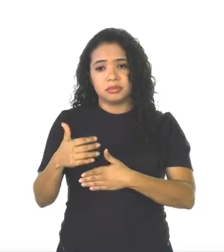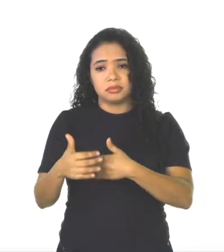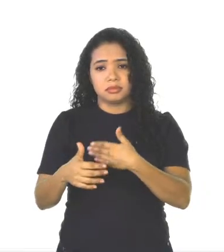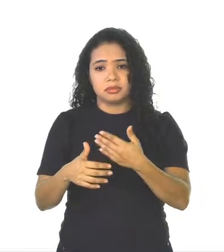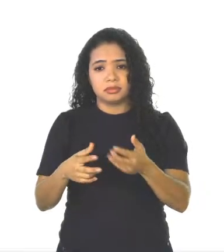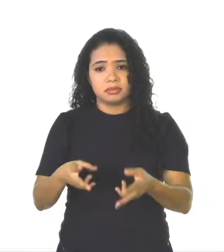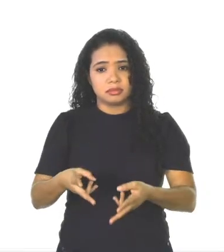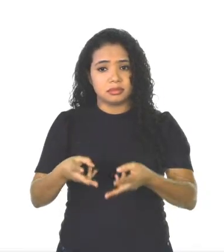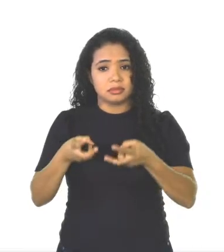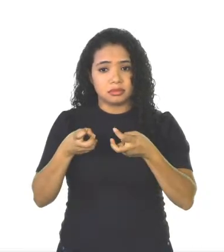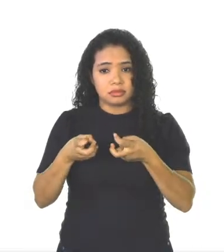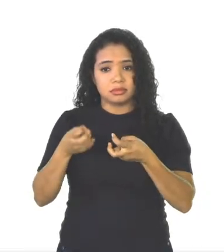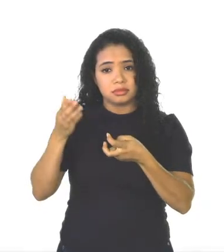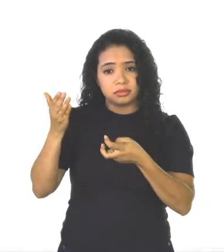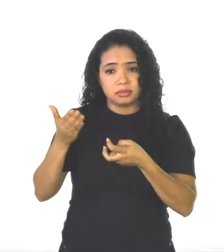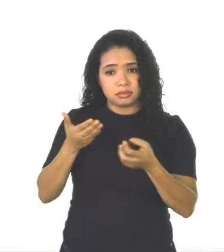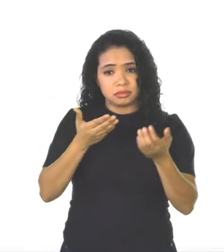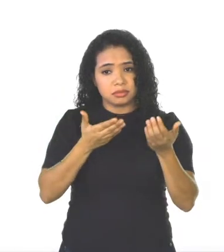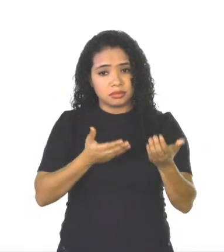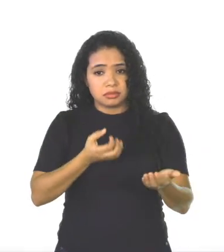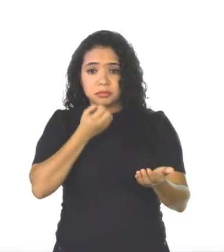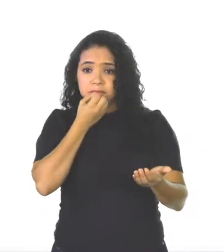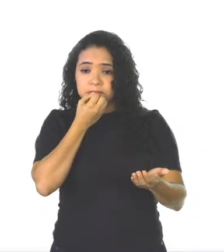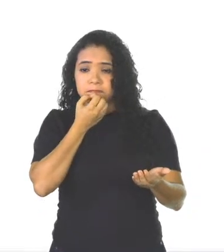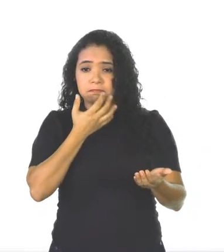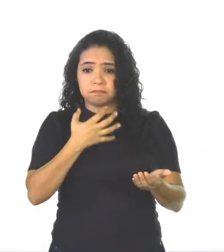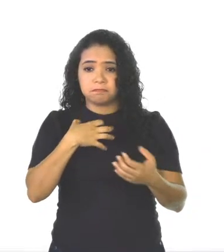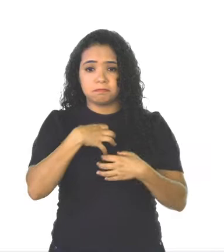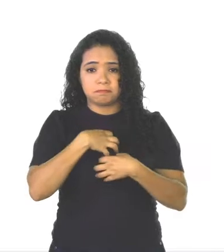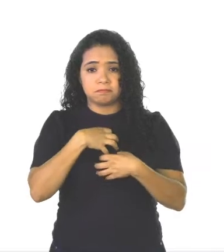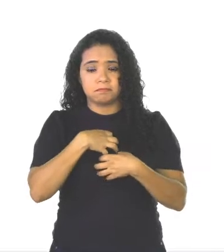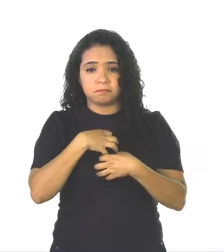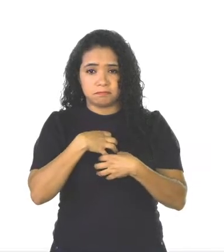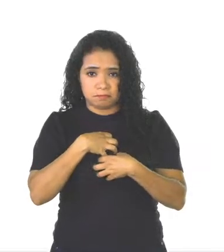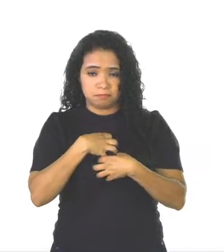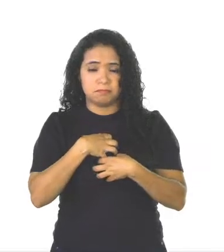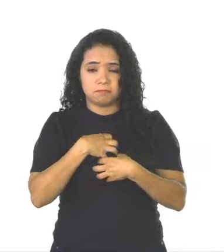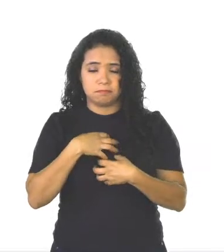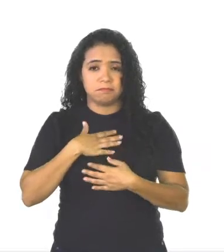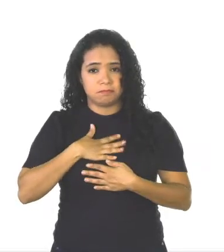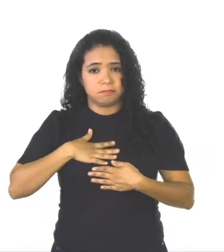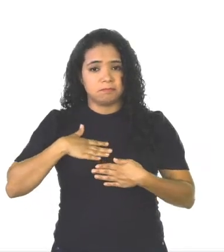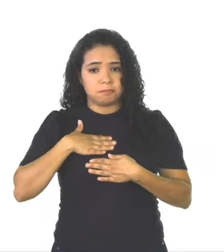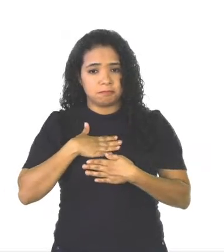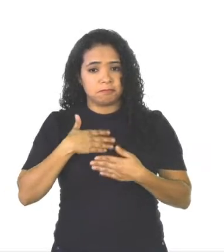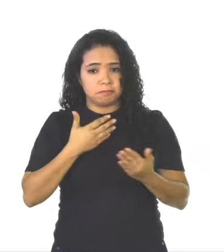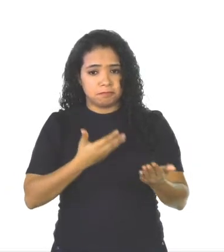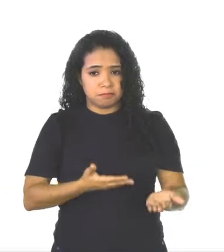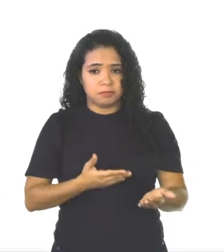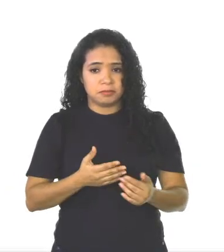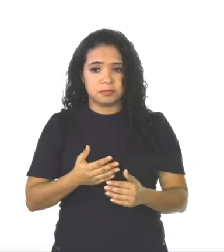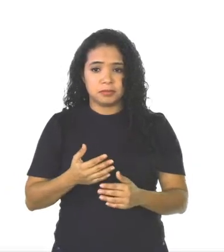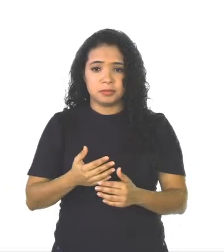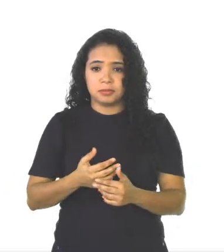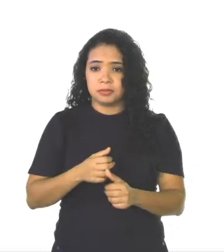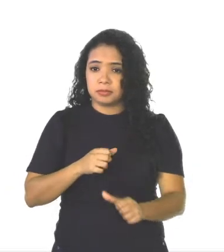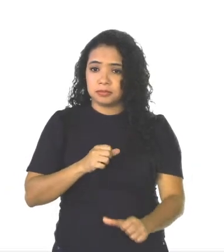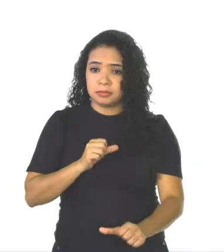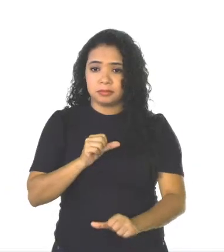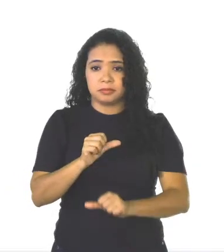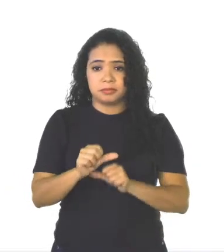por perceber que o rapaz tem boa índole e admite os seus sentimentos. As coisas